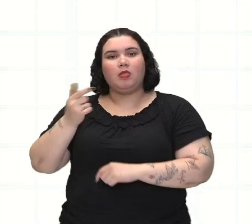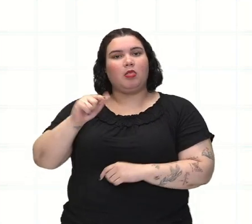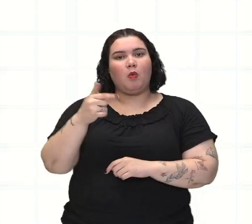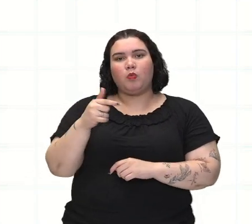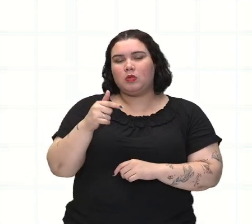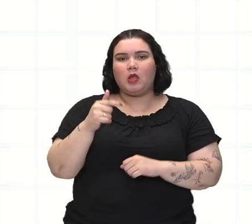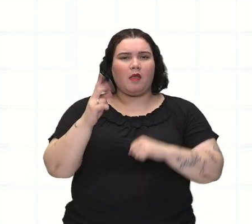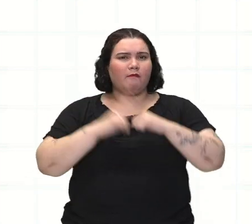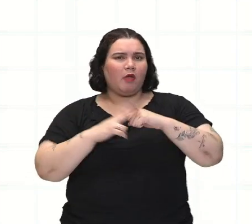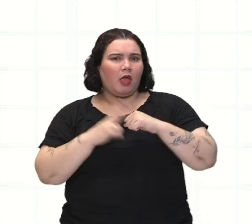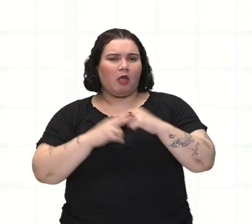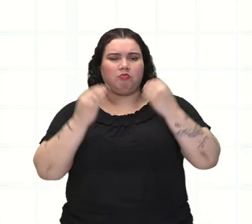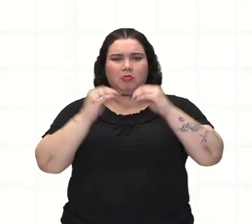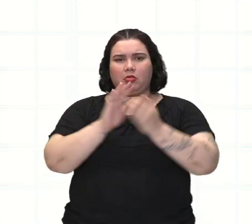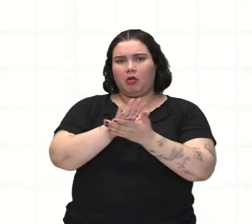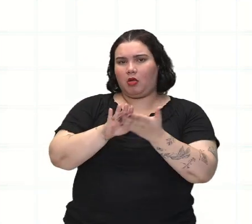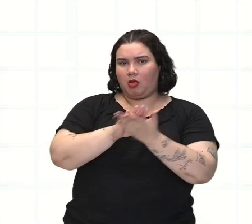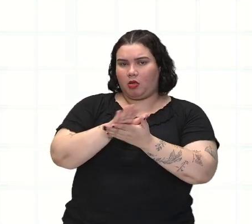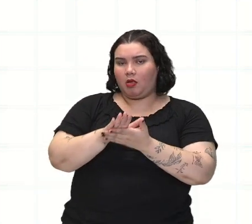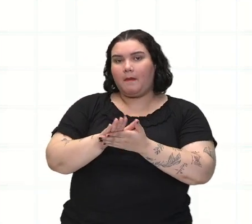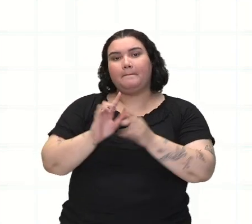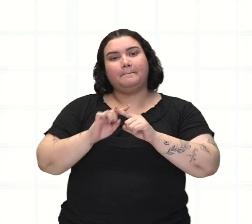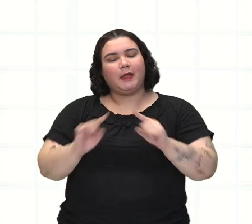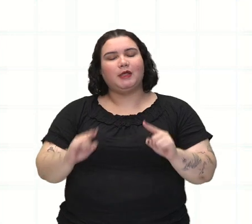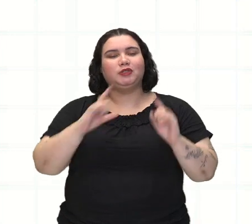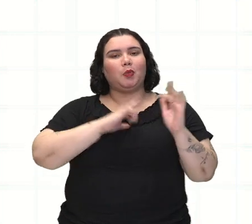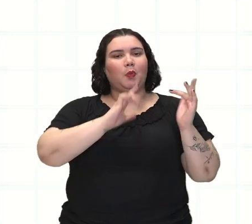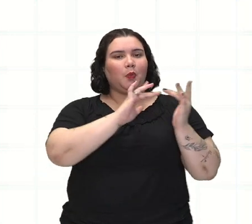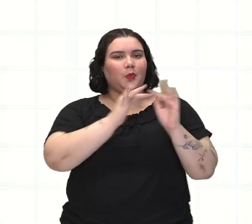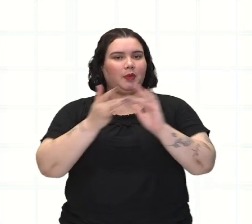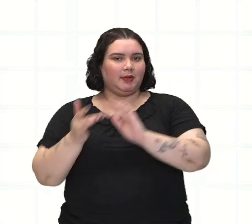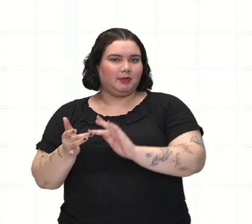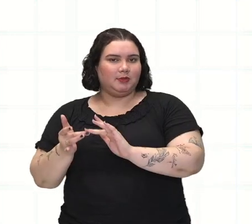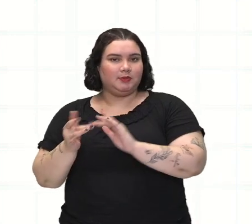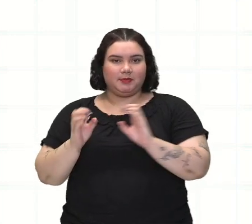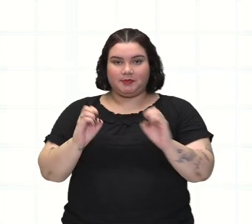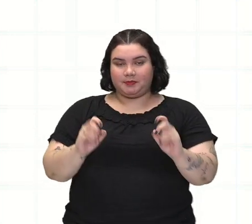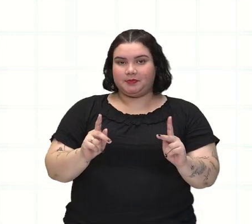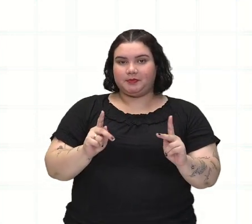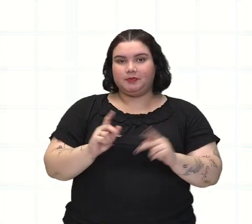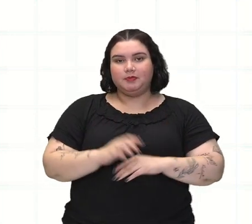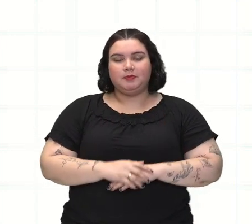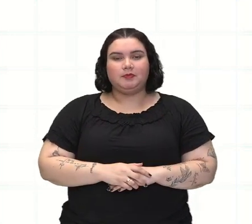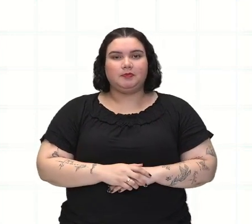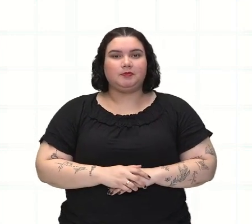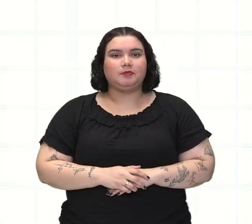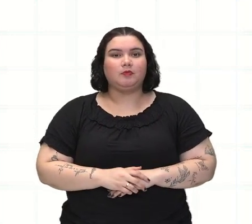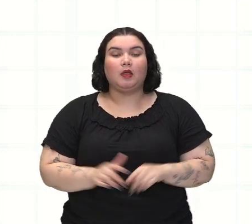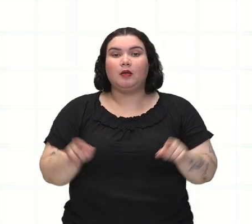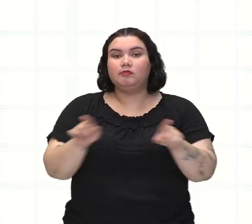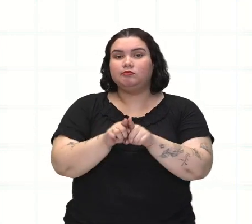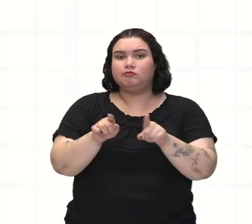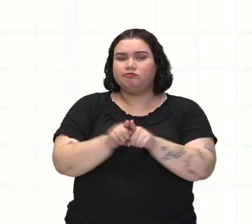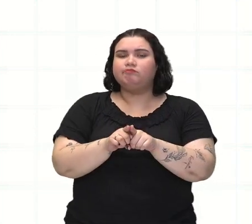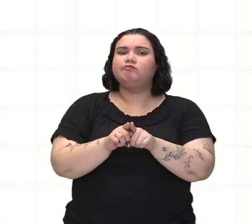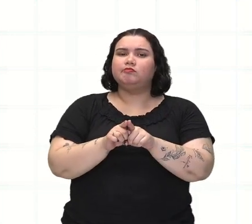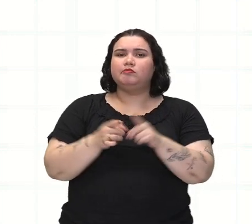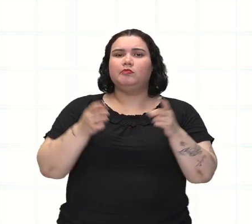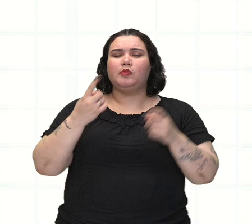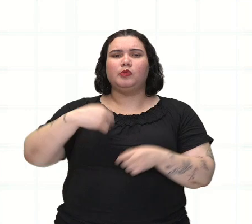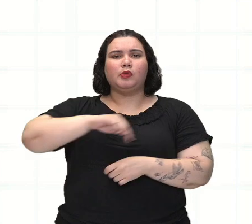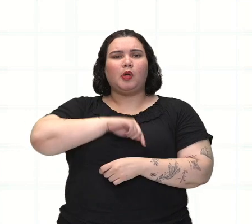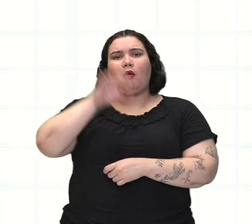numa frase, mas tem todo um contexto de saudação, ok? E também nós observamos lá